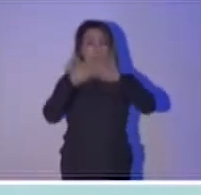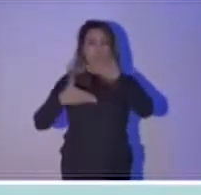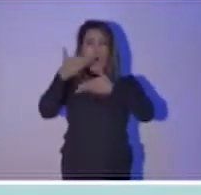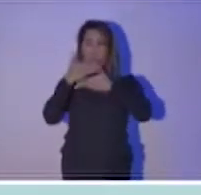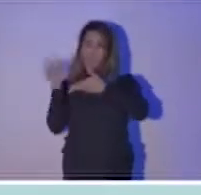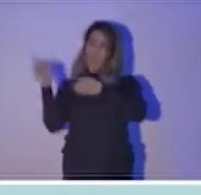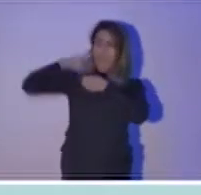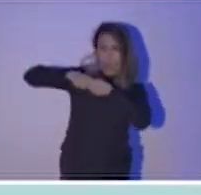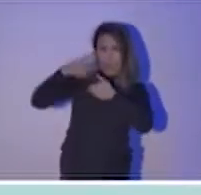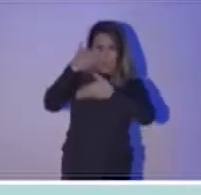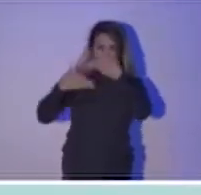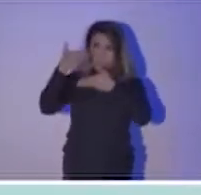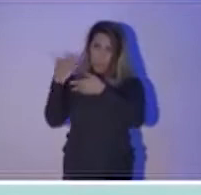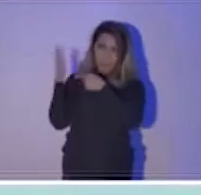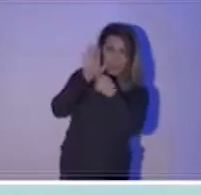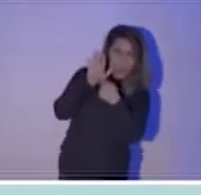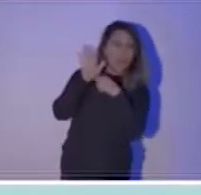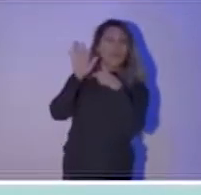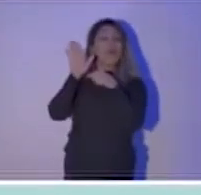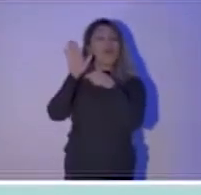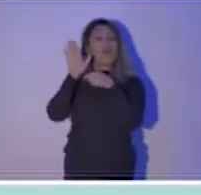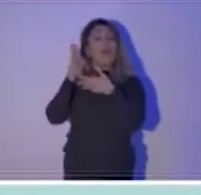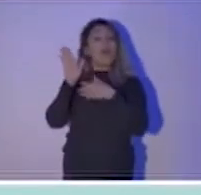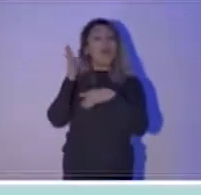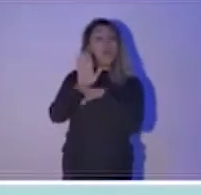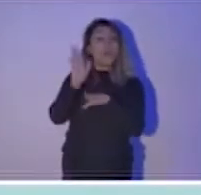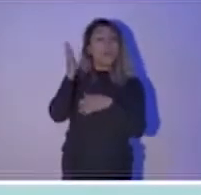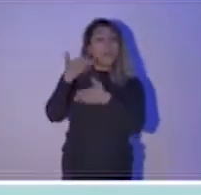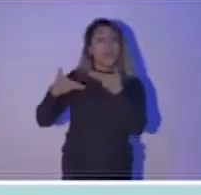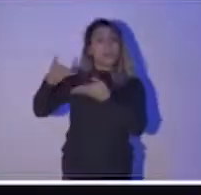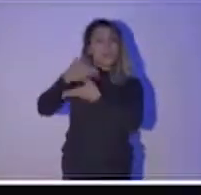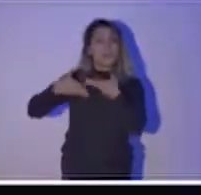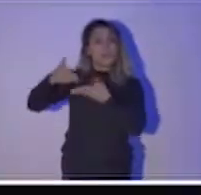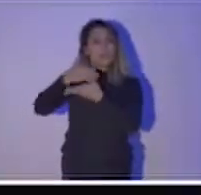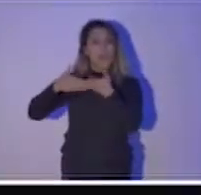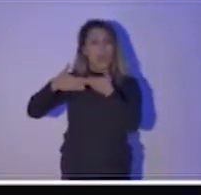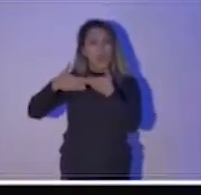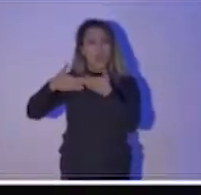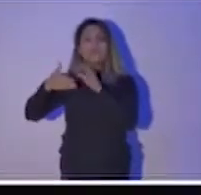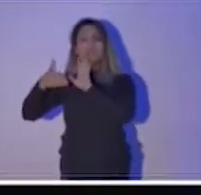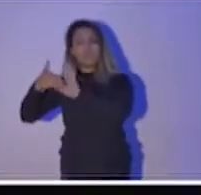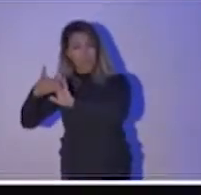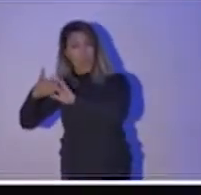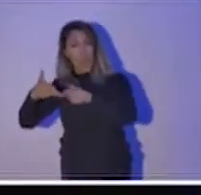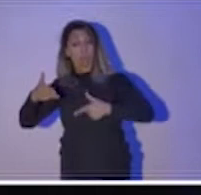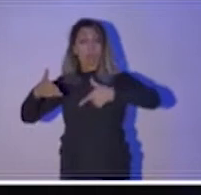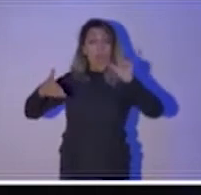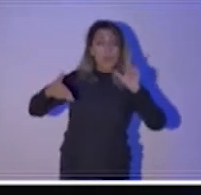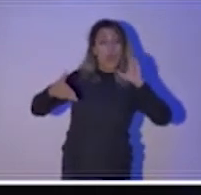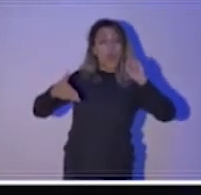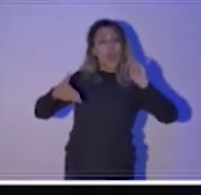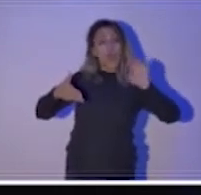eu trouxesse a colaboração até antes da coerência. Porque sem regime de colaboração, sem estados